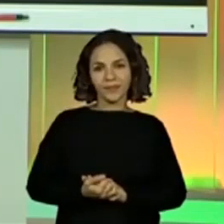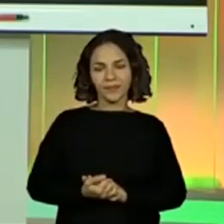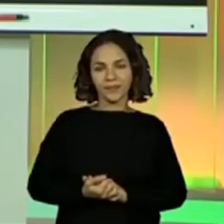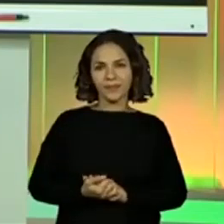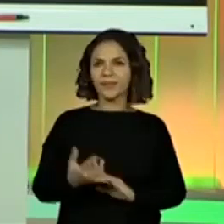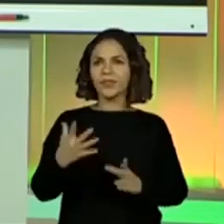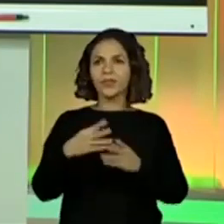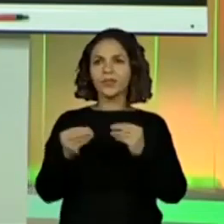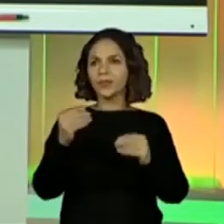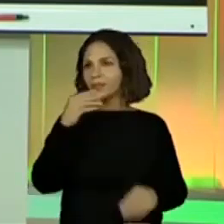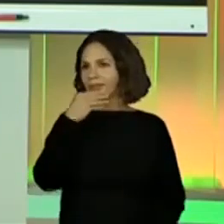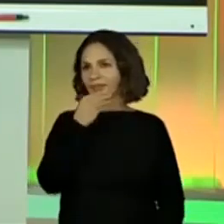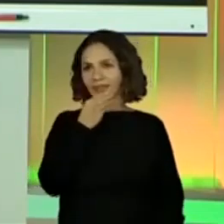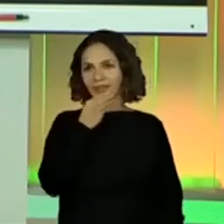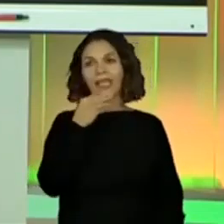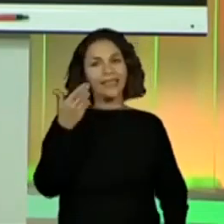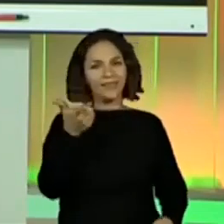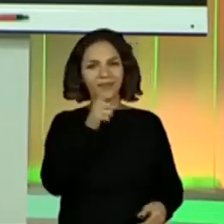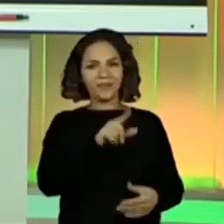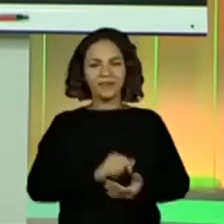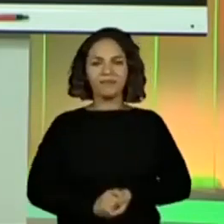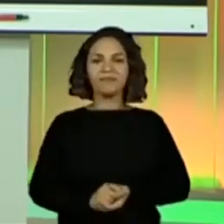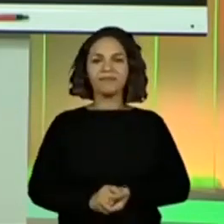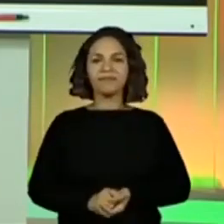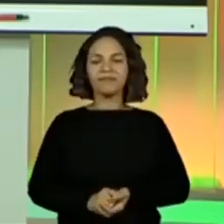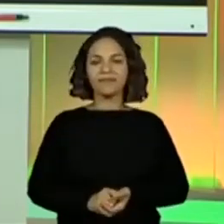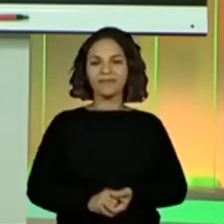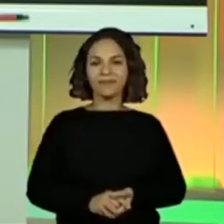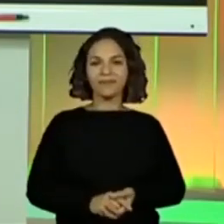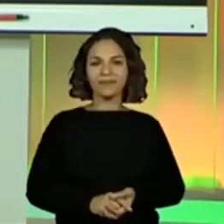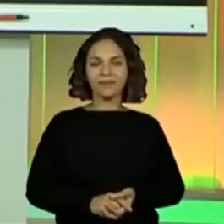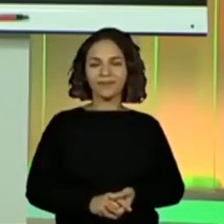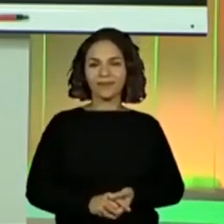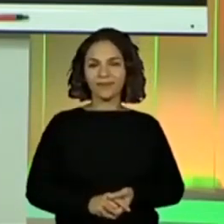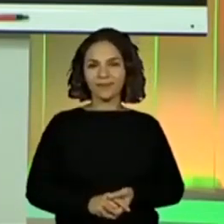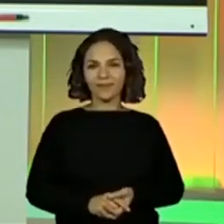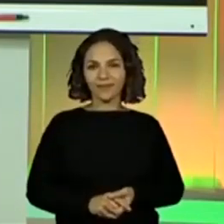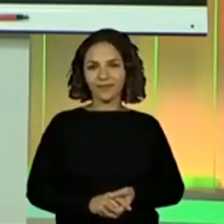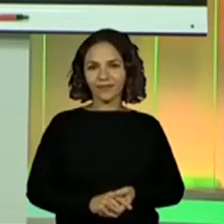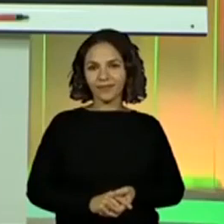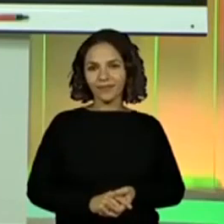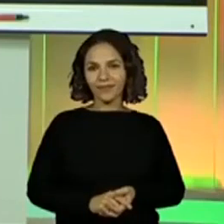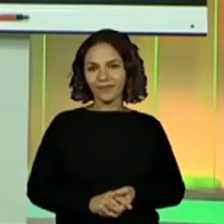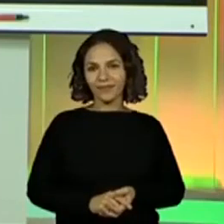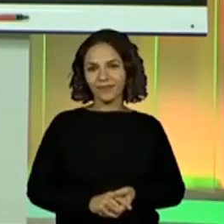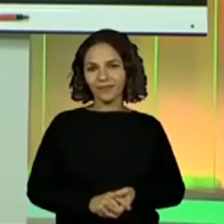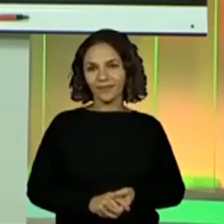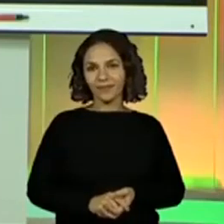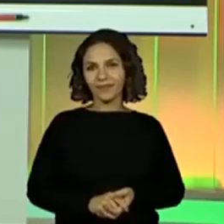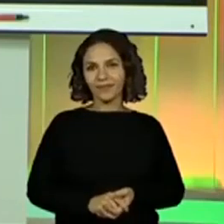E sumiu tudo aqui. Aí, achamos. O próximo.